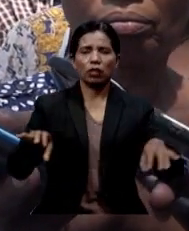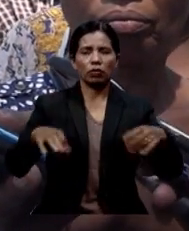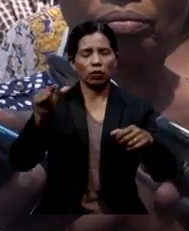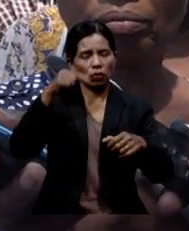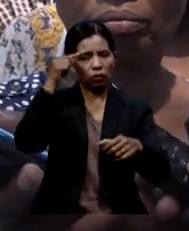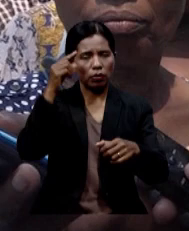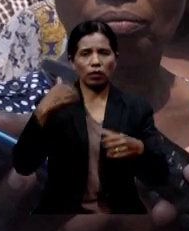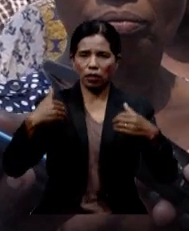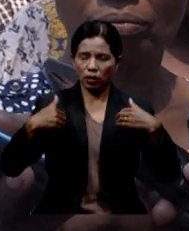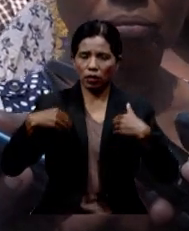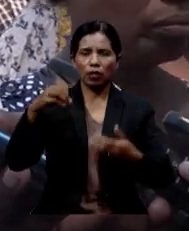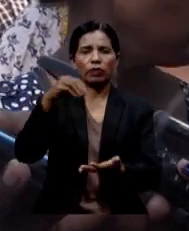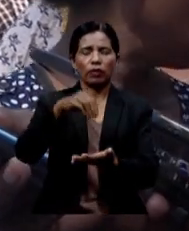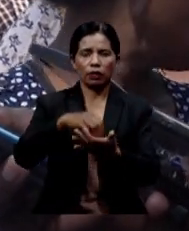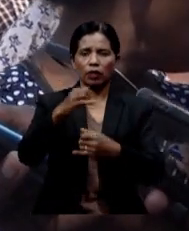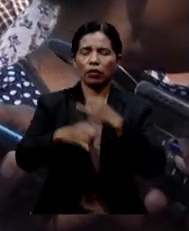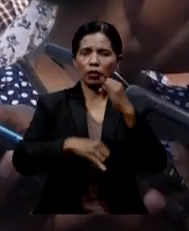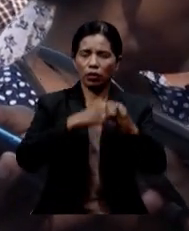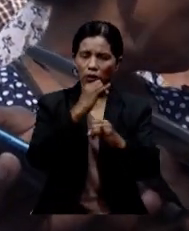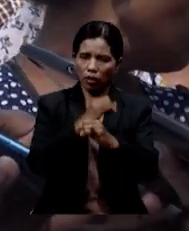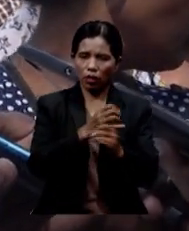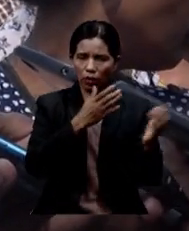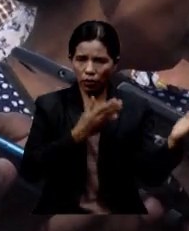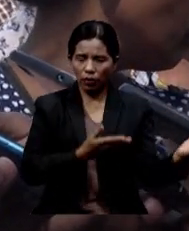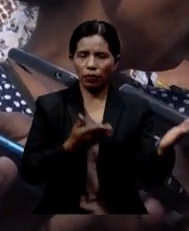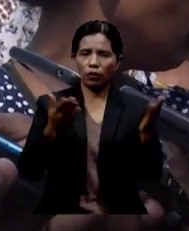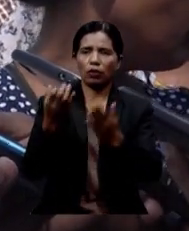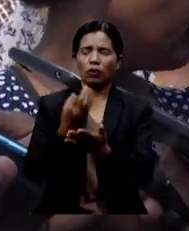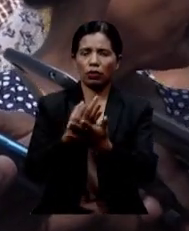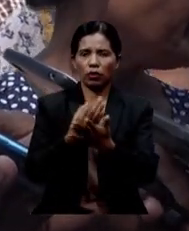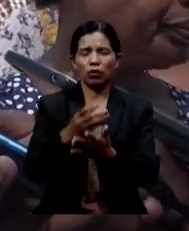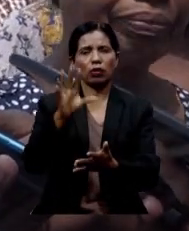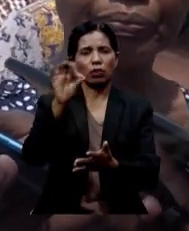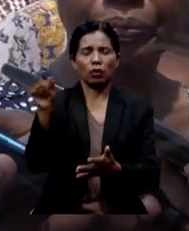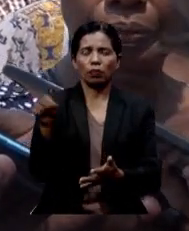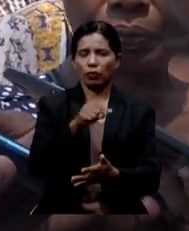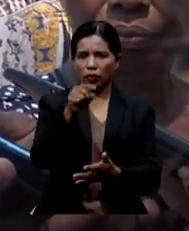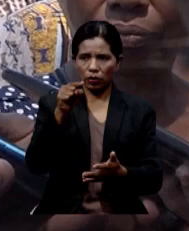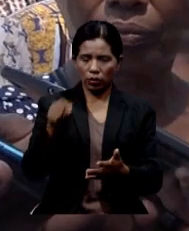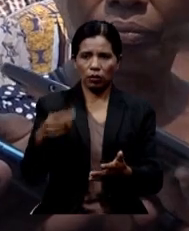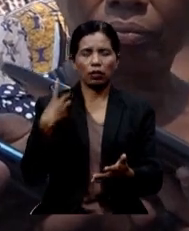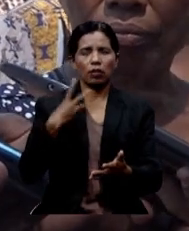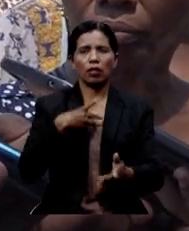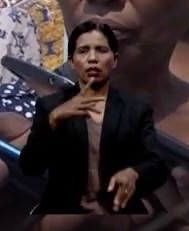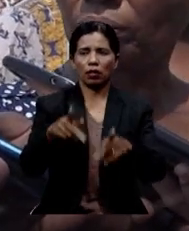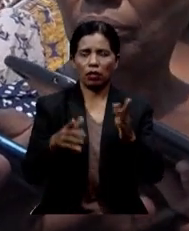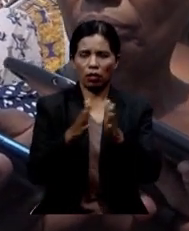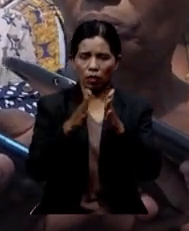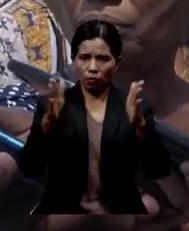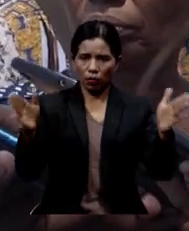o investimento internacional que Hatama, lucro quase 9%, e tinha investimento, né?